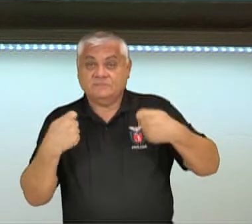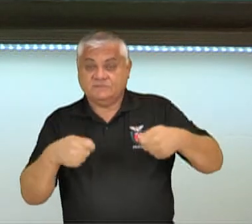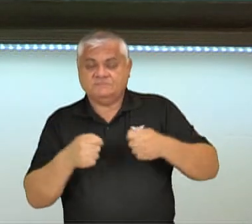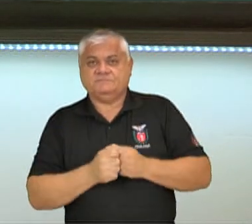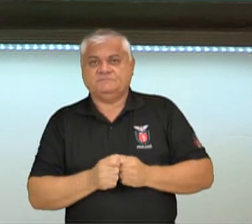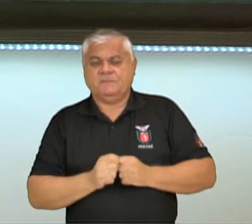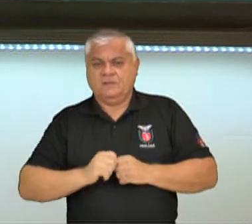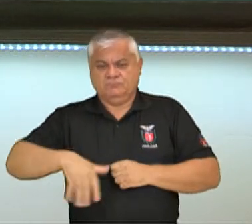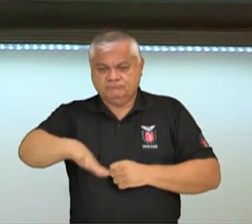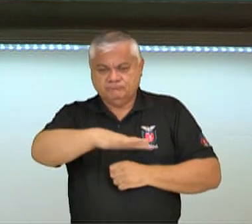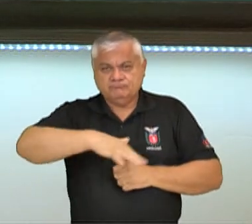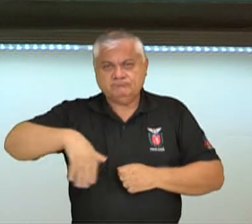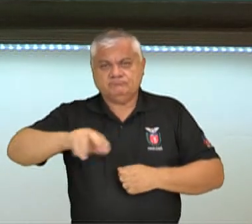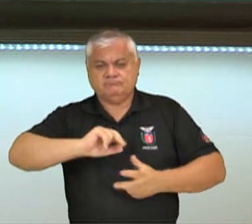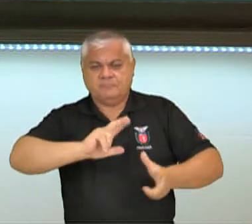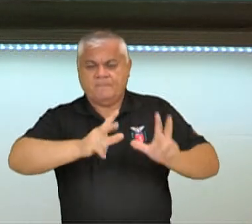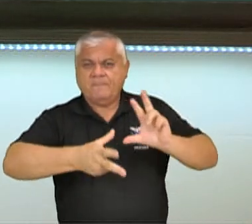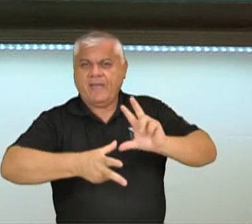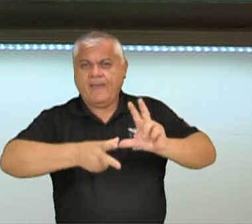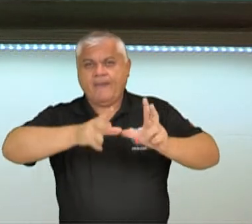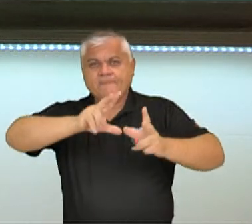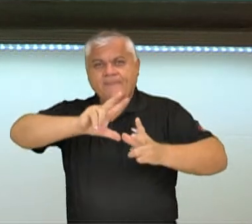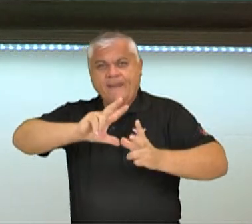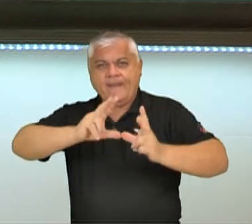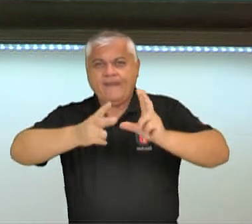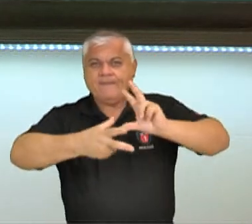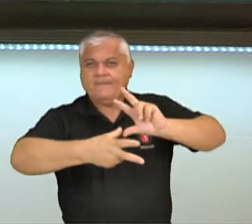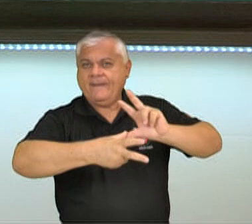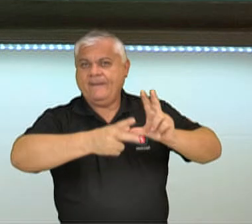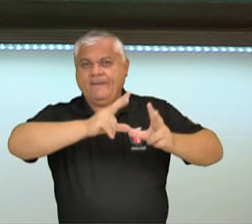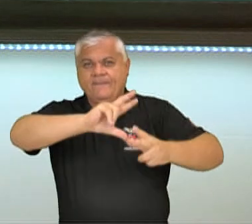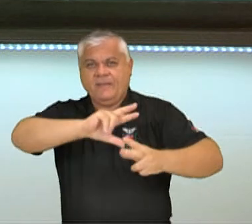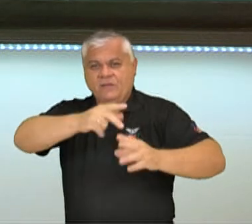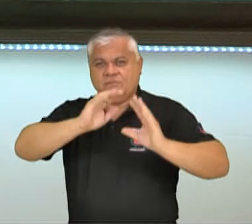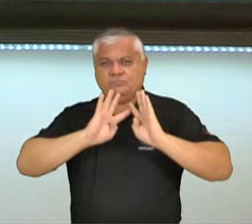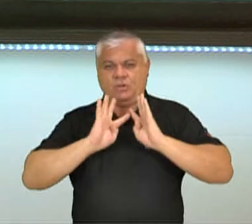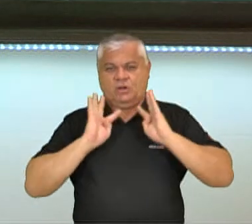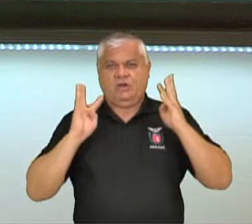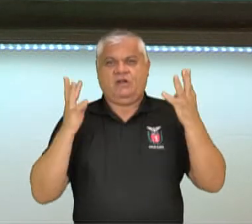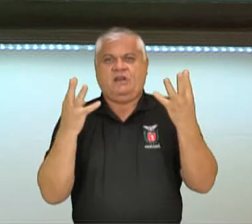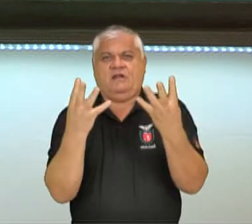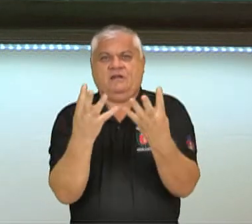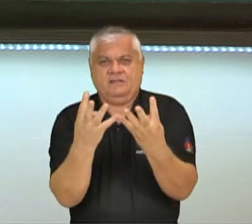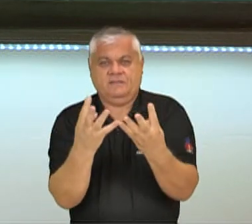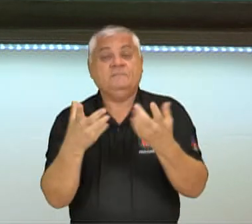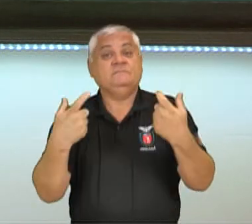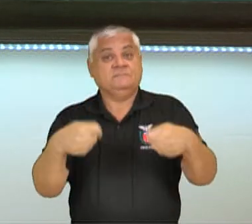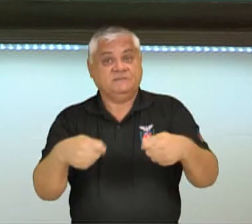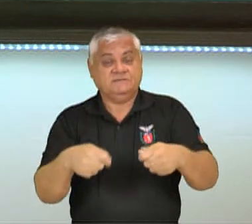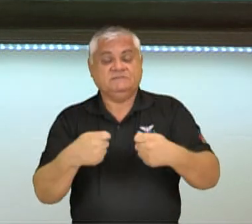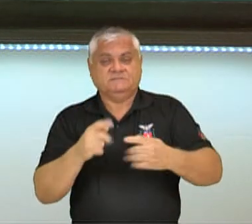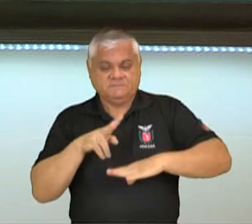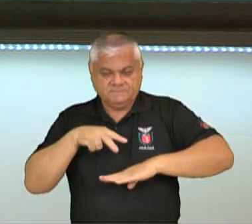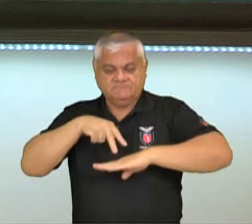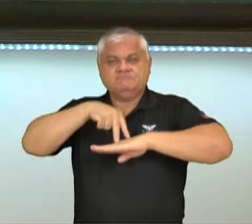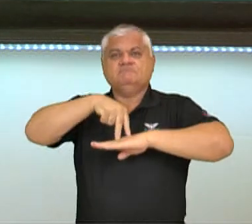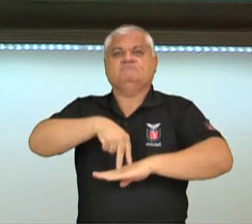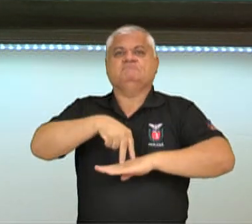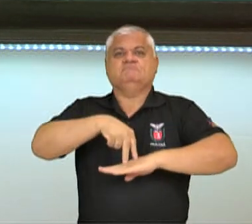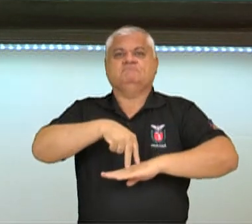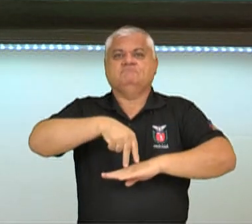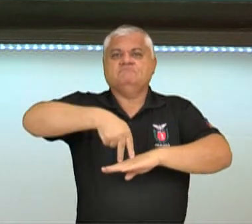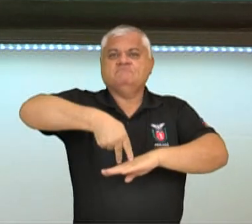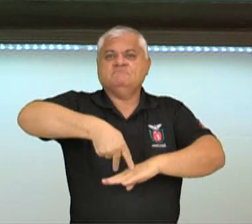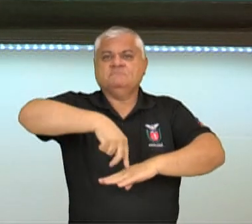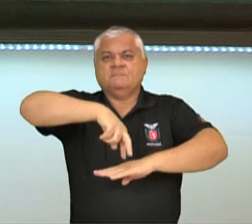está jogando e quando está gingando na roda, ele precisa manter o seu centro de gravidade em